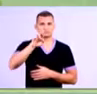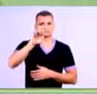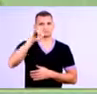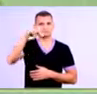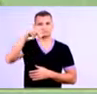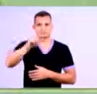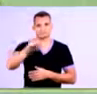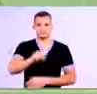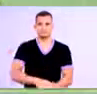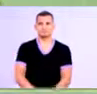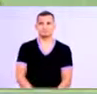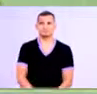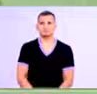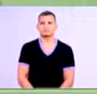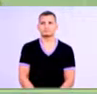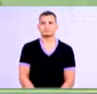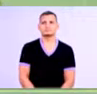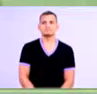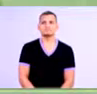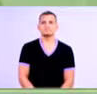Muito obrigado. E aí,